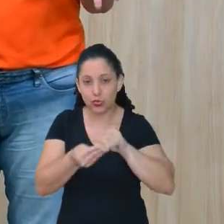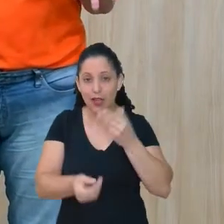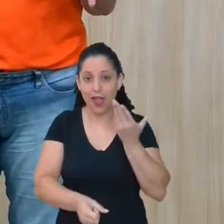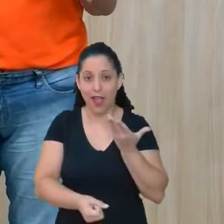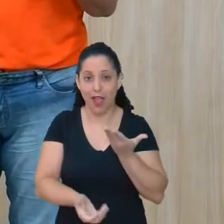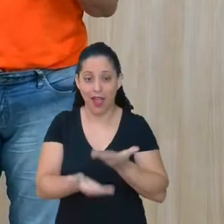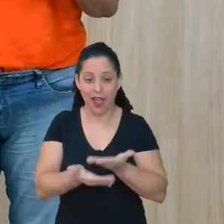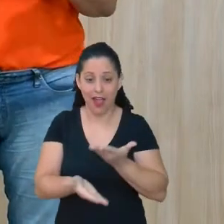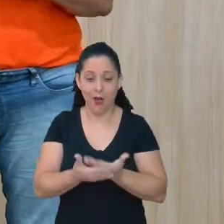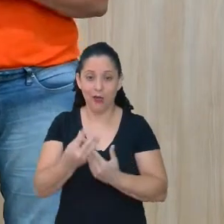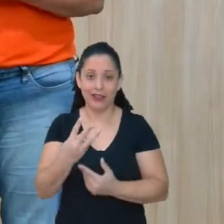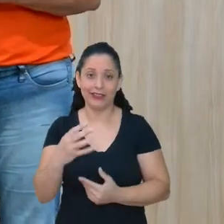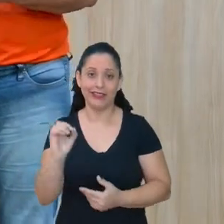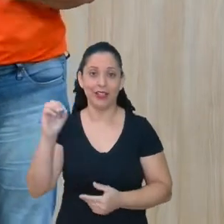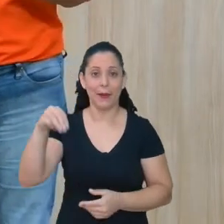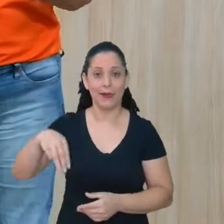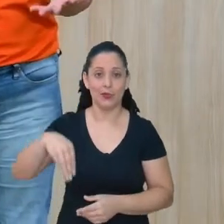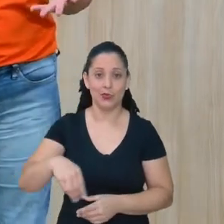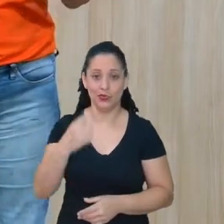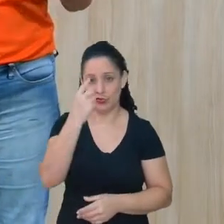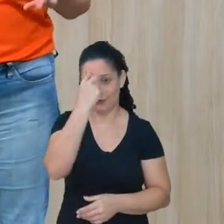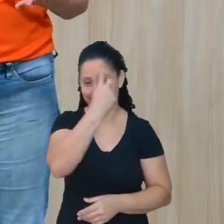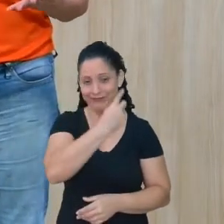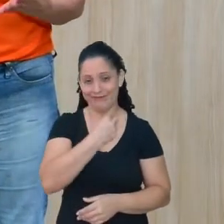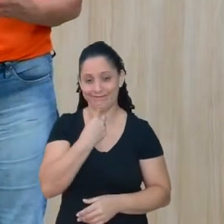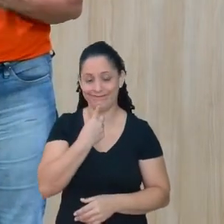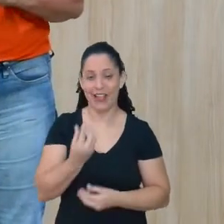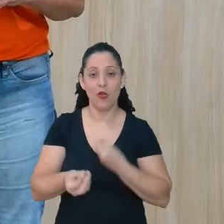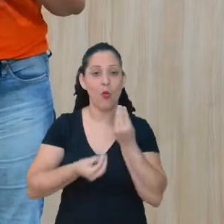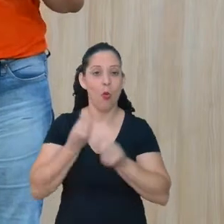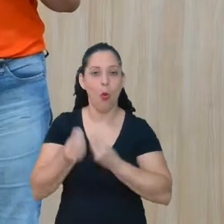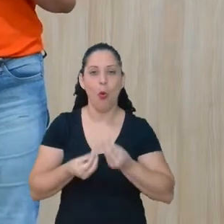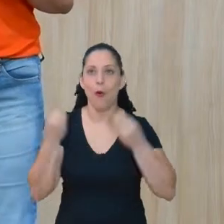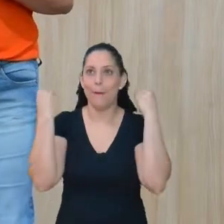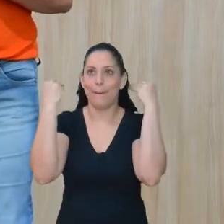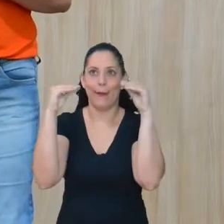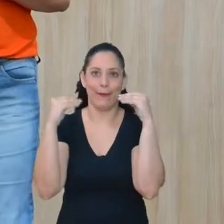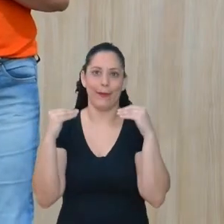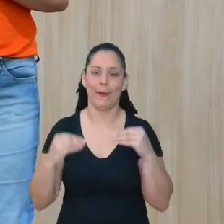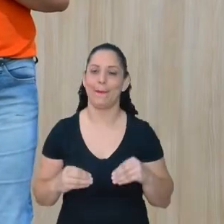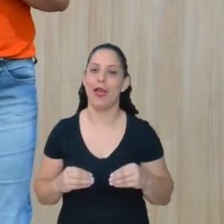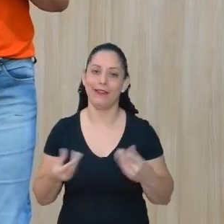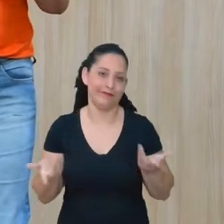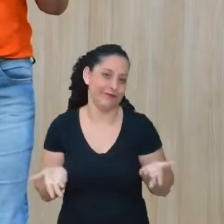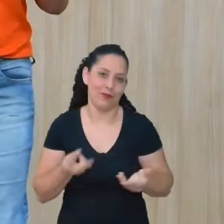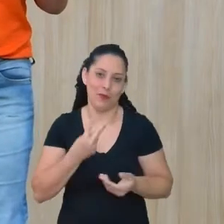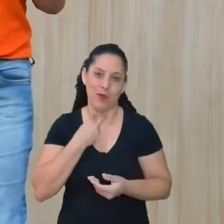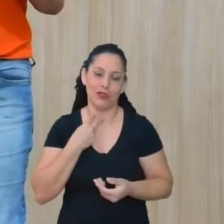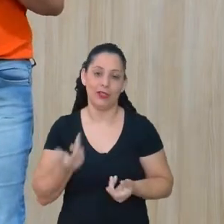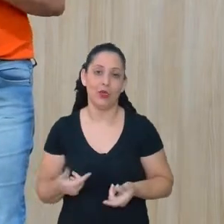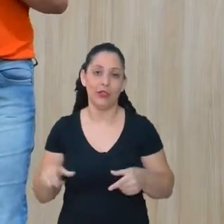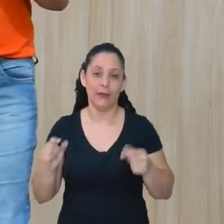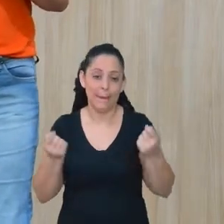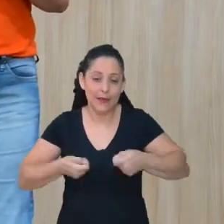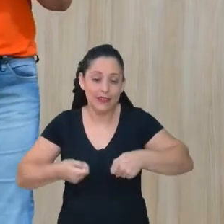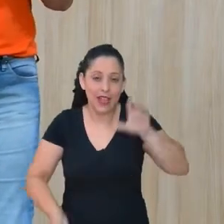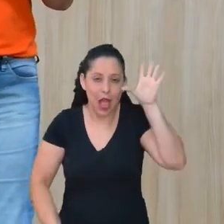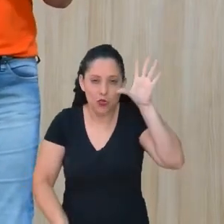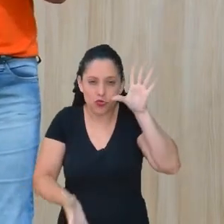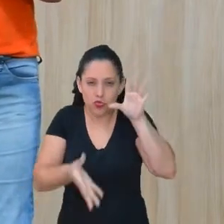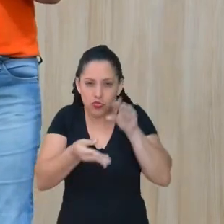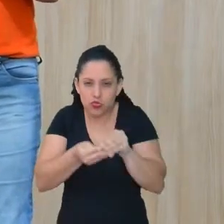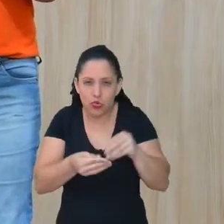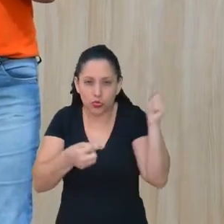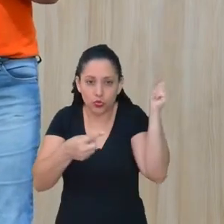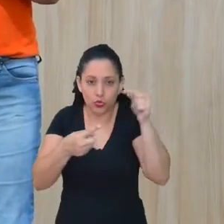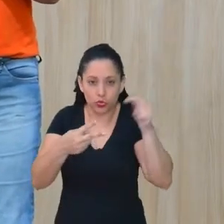tem 30 minutos, a gente não teria como falar de tanta coisa. Exato. Então, a gente fez essa escolha aí. A gente vai começar a falar